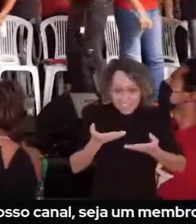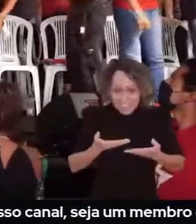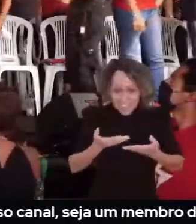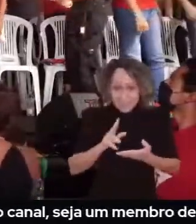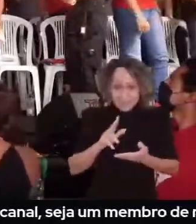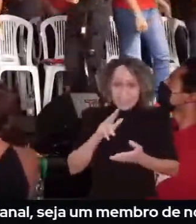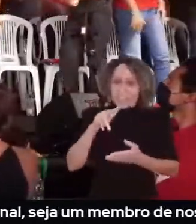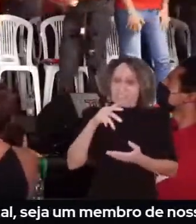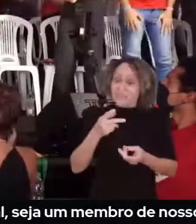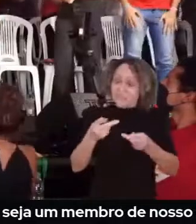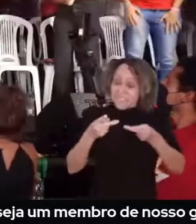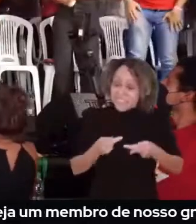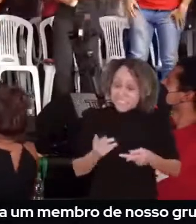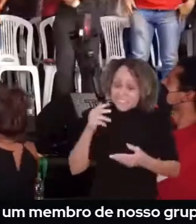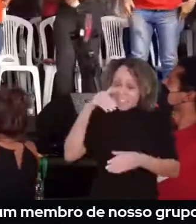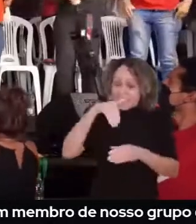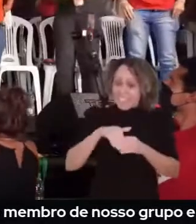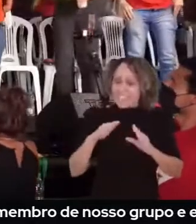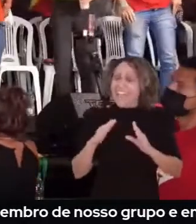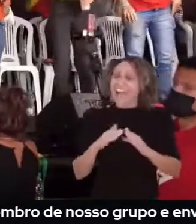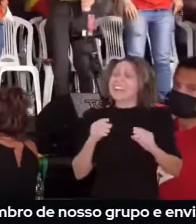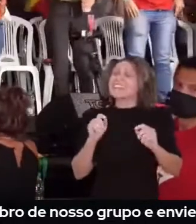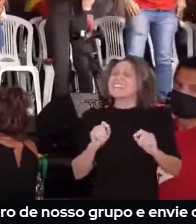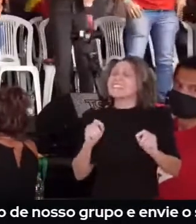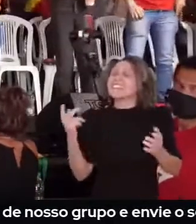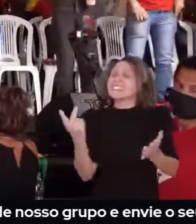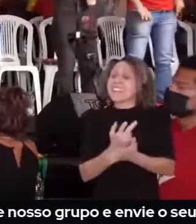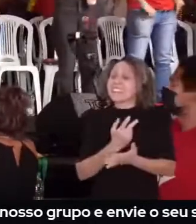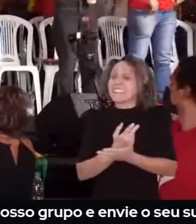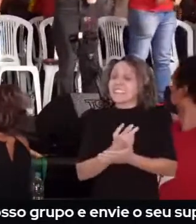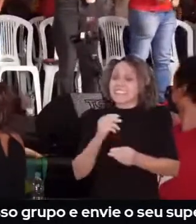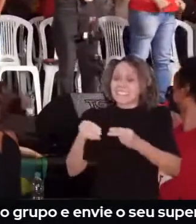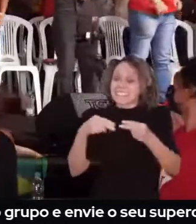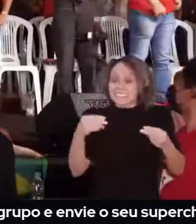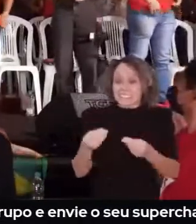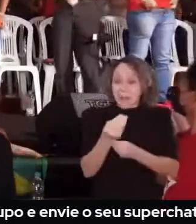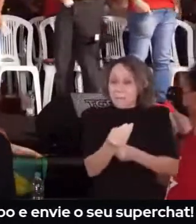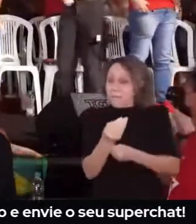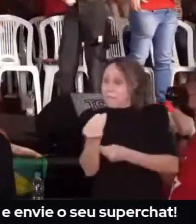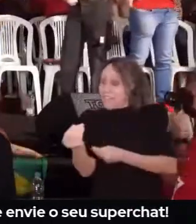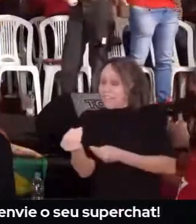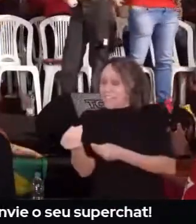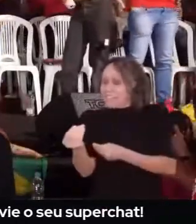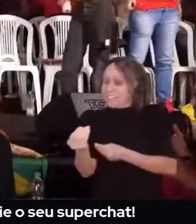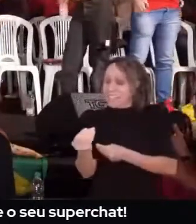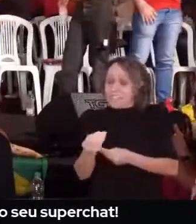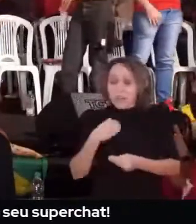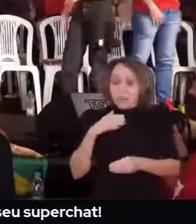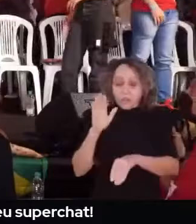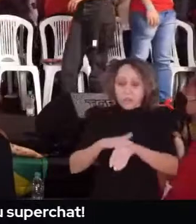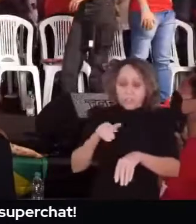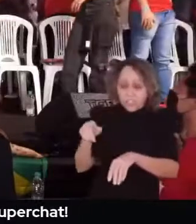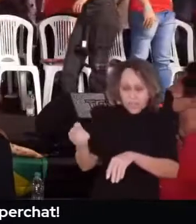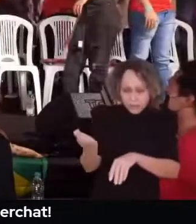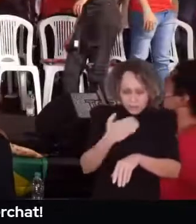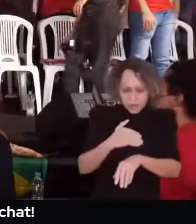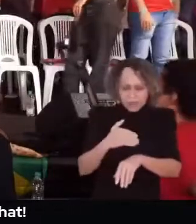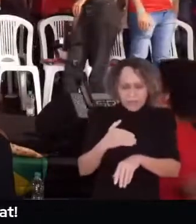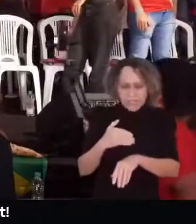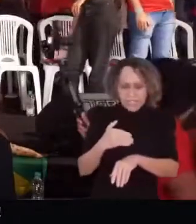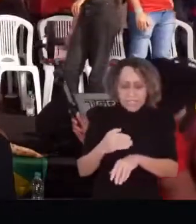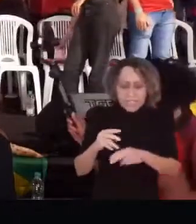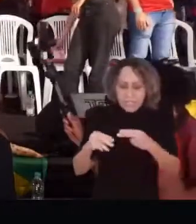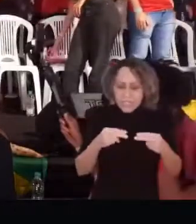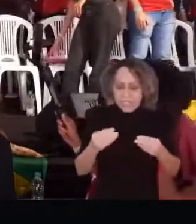cá chocolate para entregar aqui, simbolicamente, todo o amor, toda a esperança, todo o alimento que a